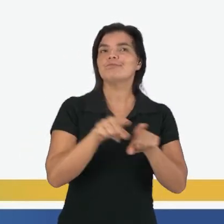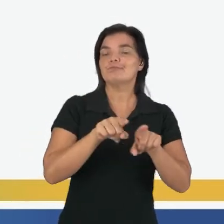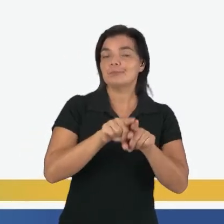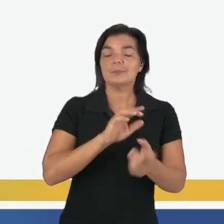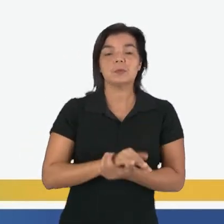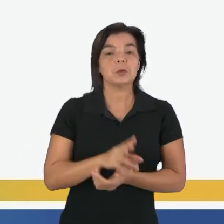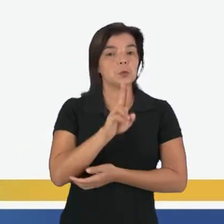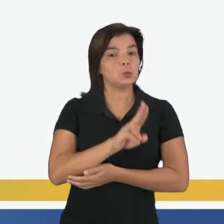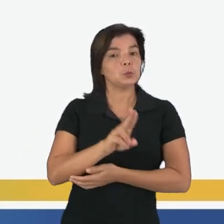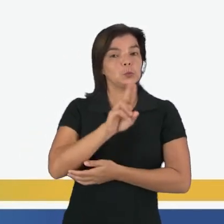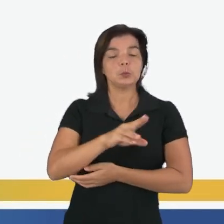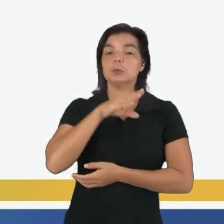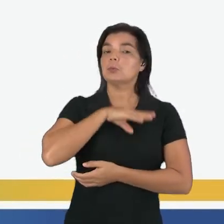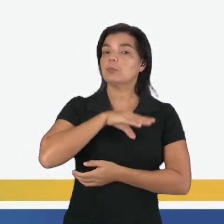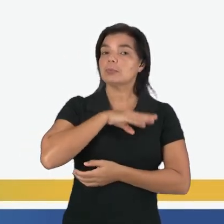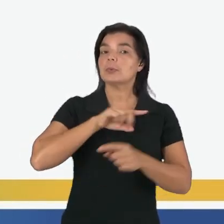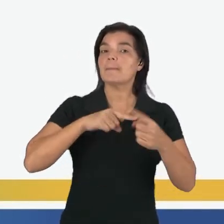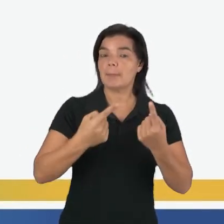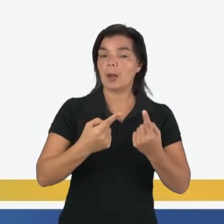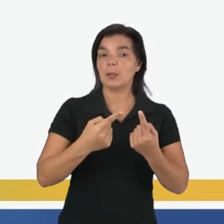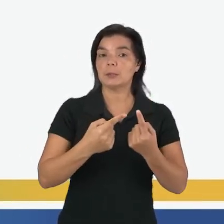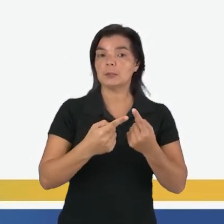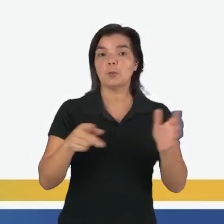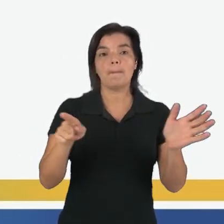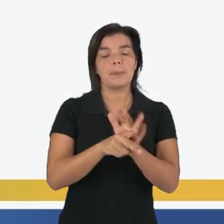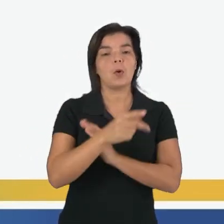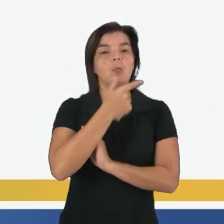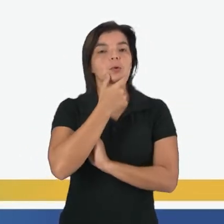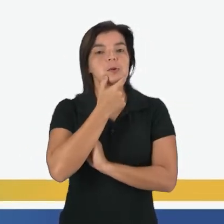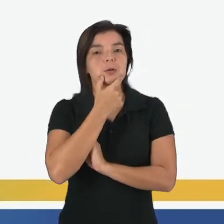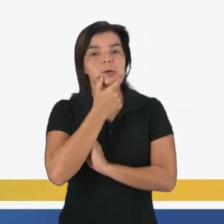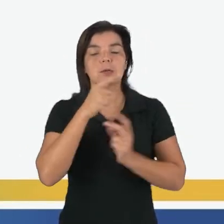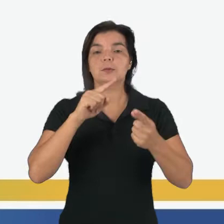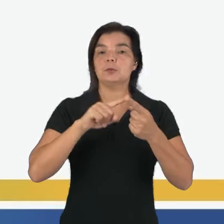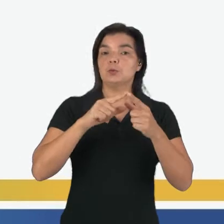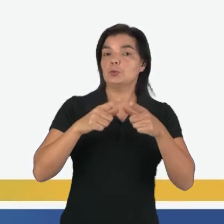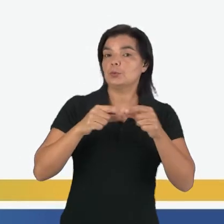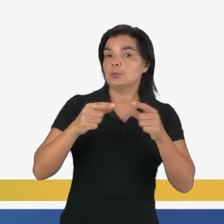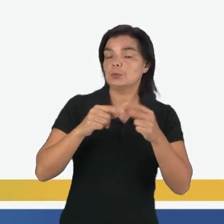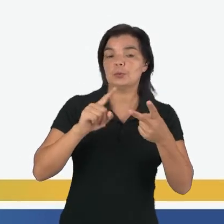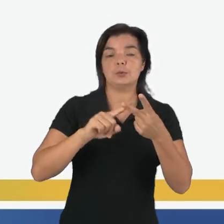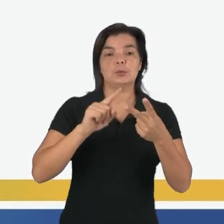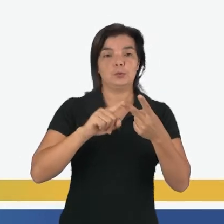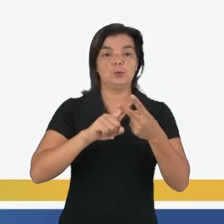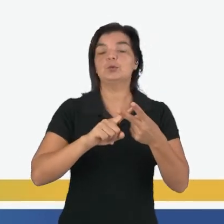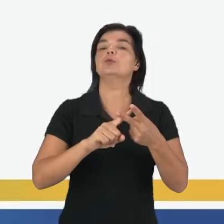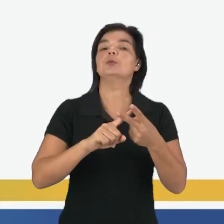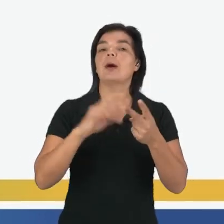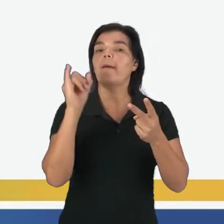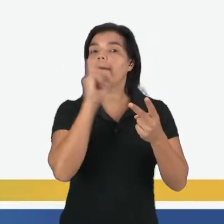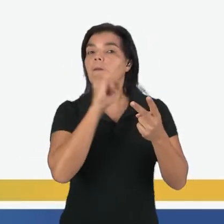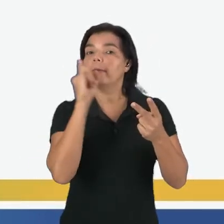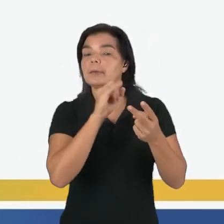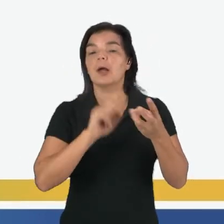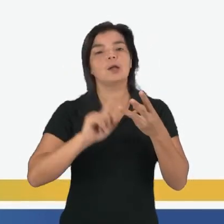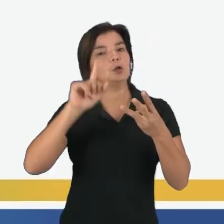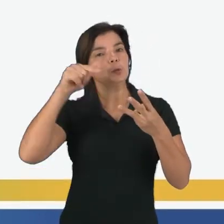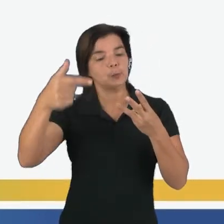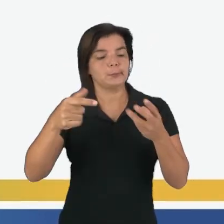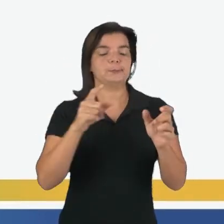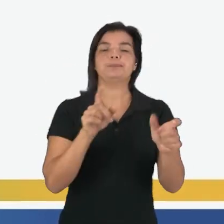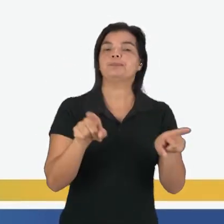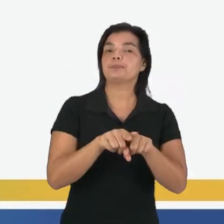palavra que a gente usa no português que seja oriunda do inglês, do japonês, do italiano, entre outras.